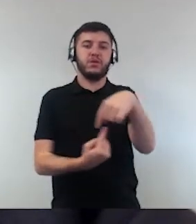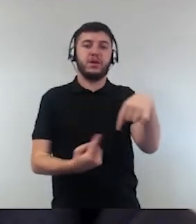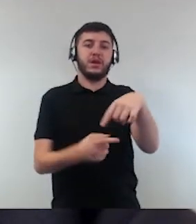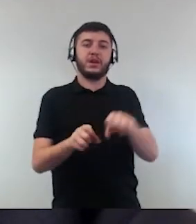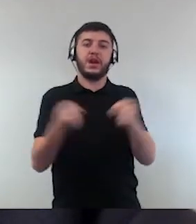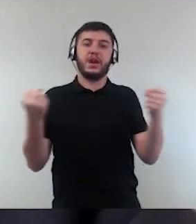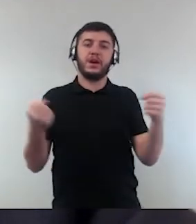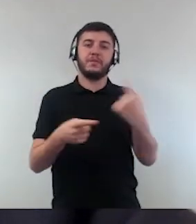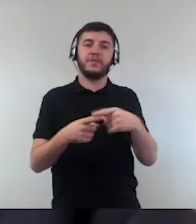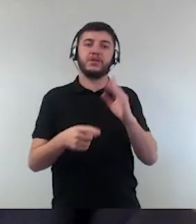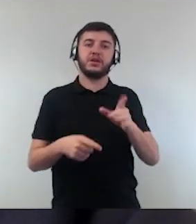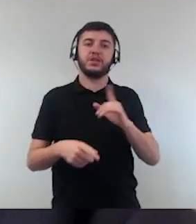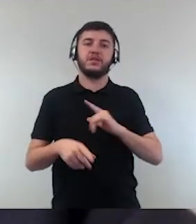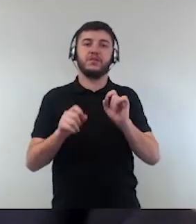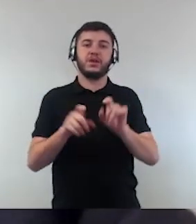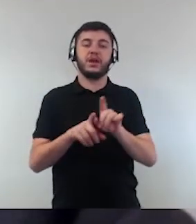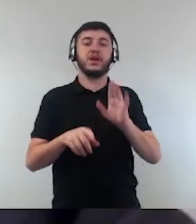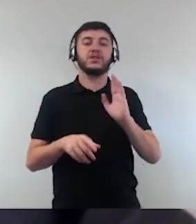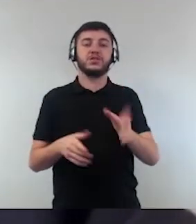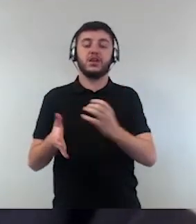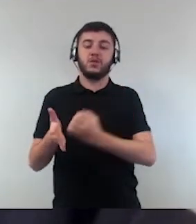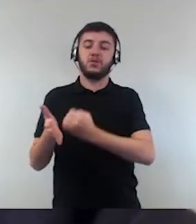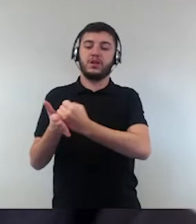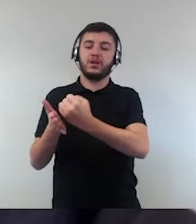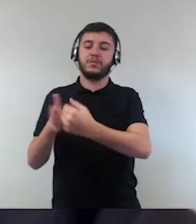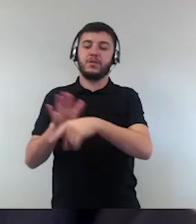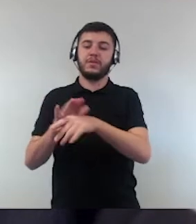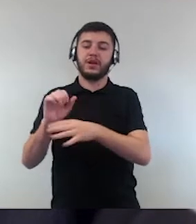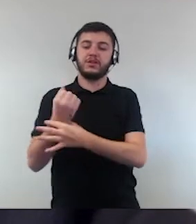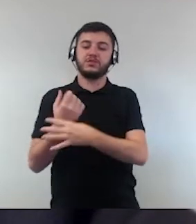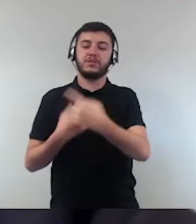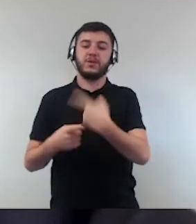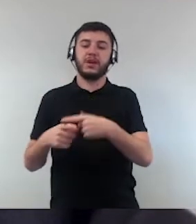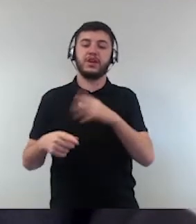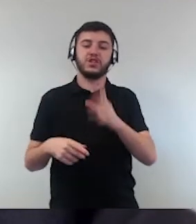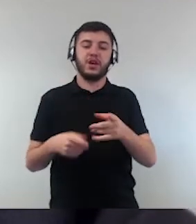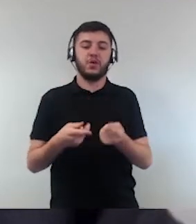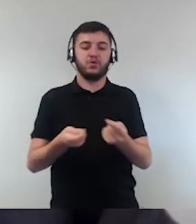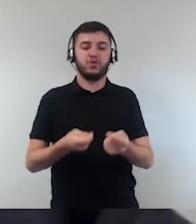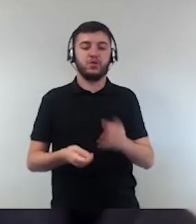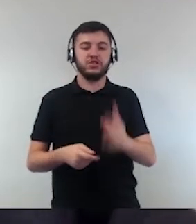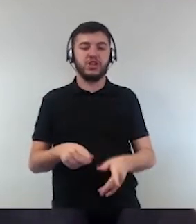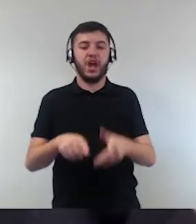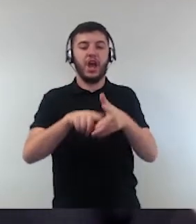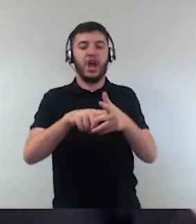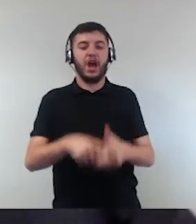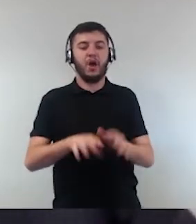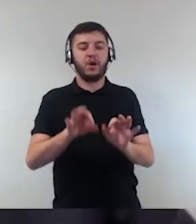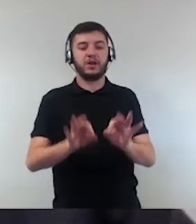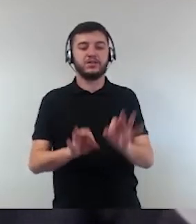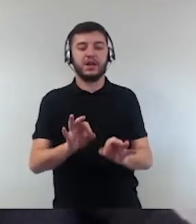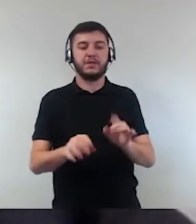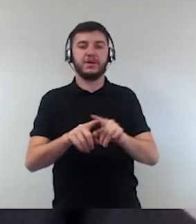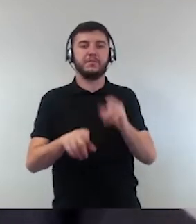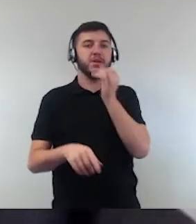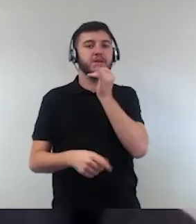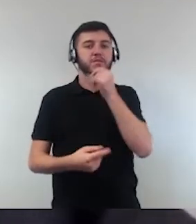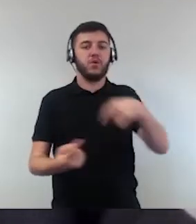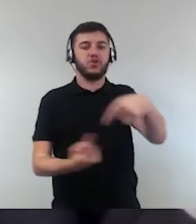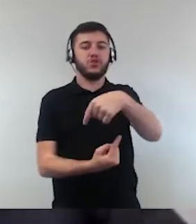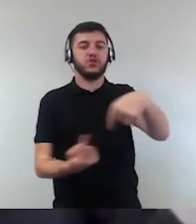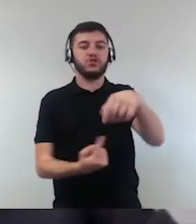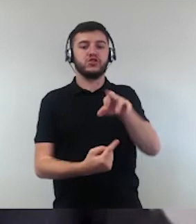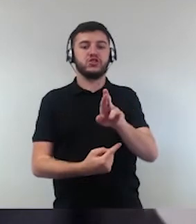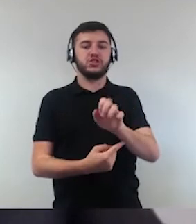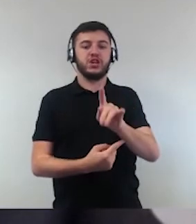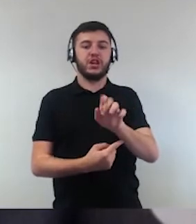do financiamento, com base numa garantia física que o Ministério deu a ele. Então, ele tem uma perspectiva de vender. Salvo engano, aquele gerador que é todo no ambiente livre, aí